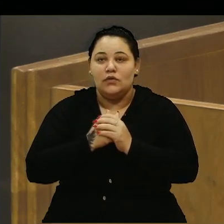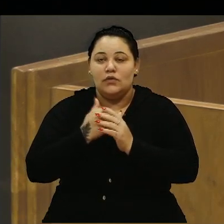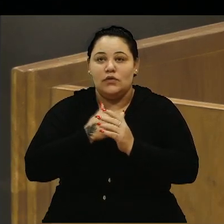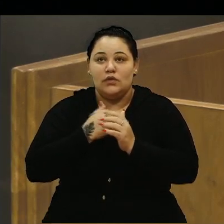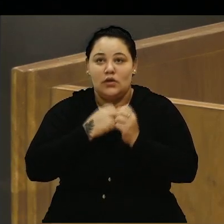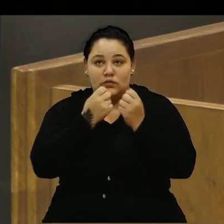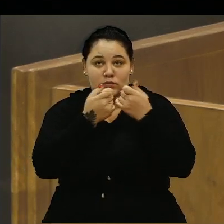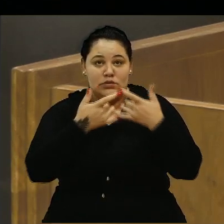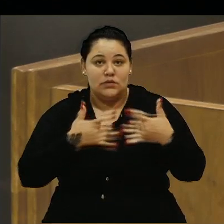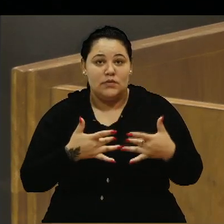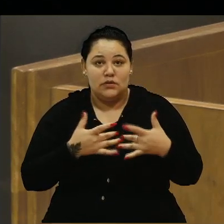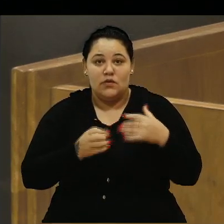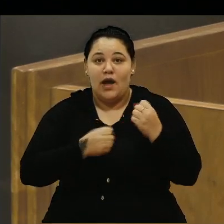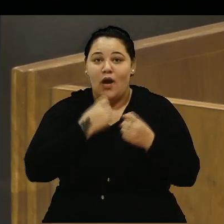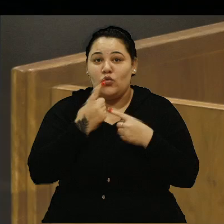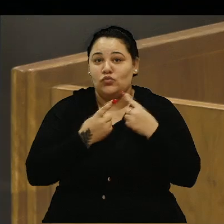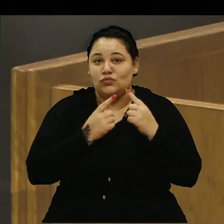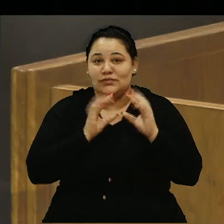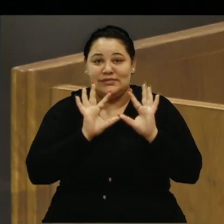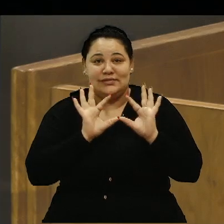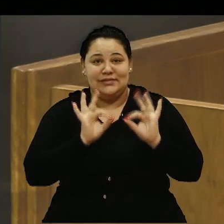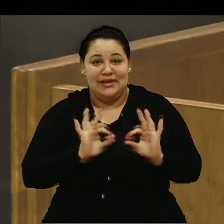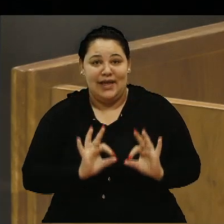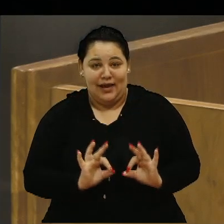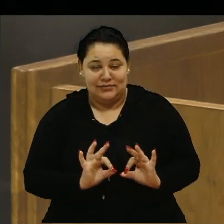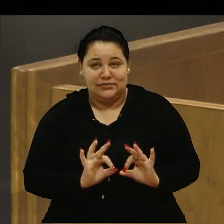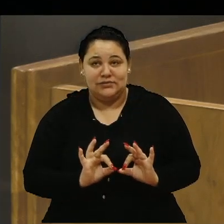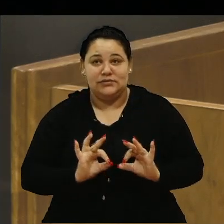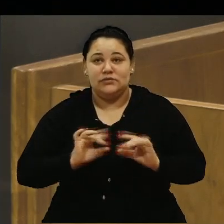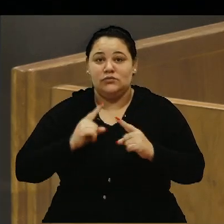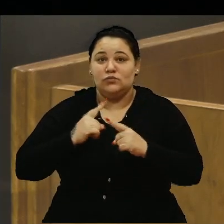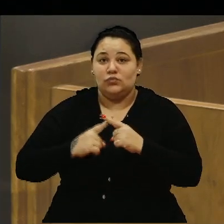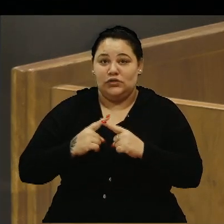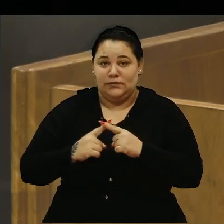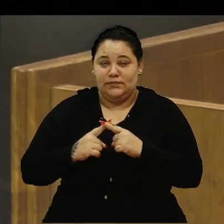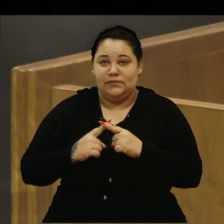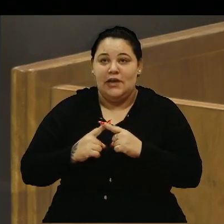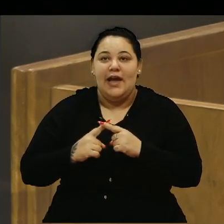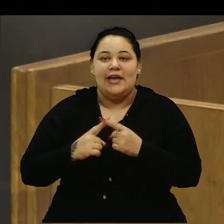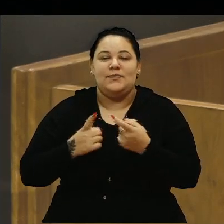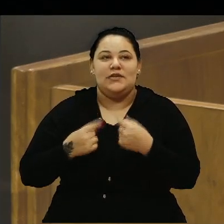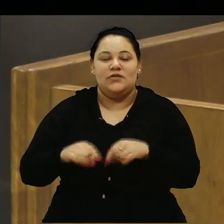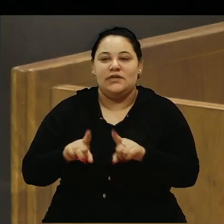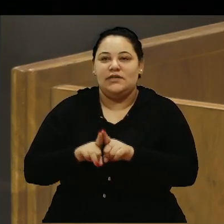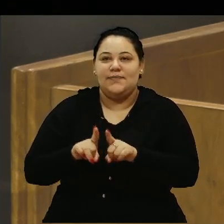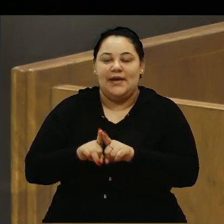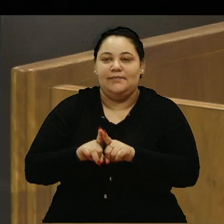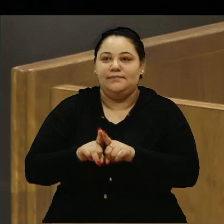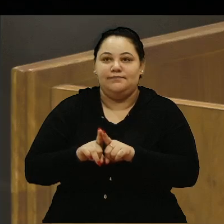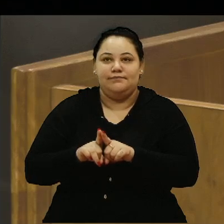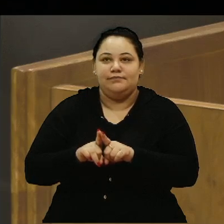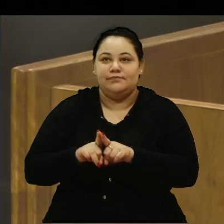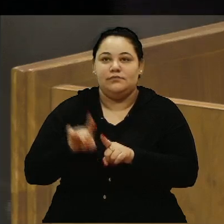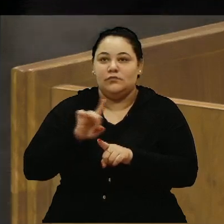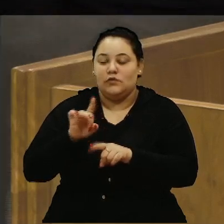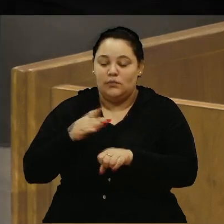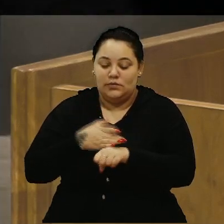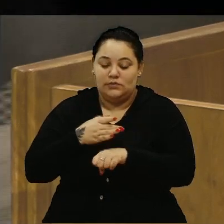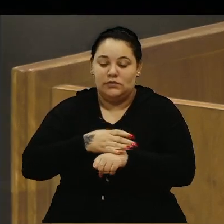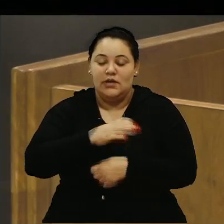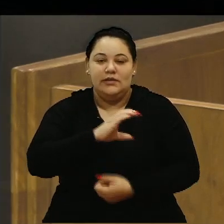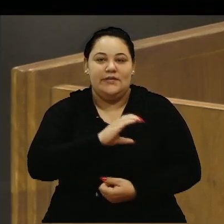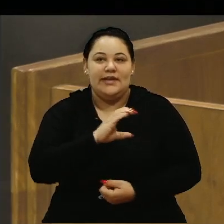algumas questões, porque não só por estar na coordenação da PEN, mas por